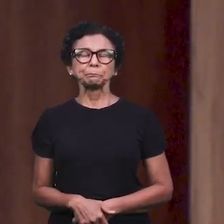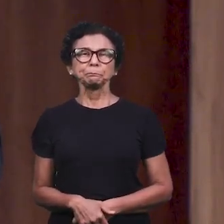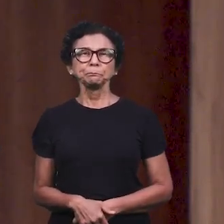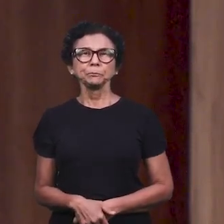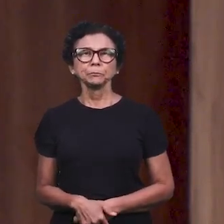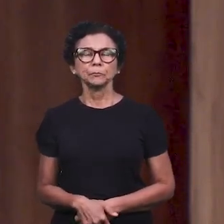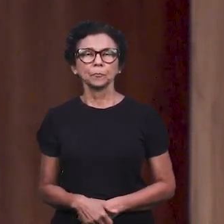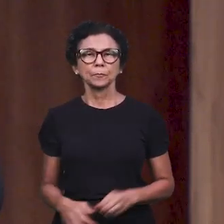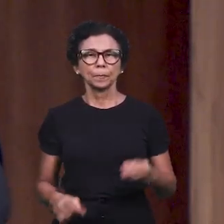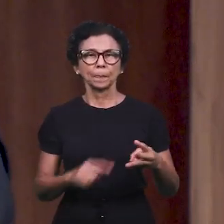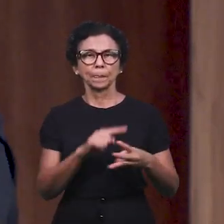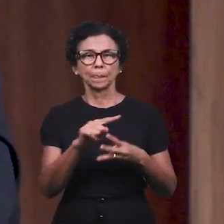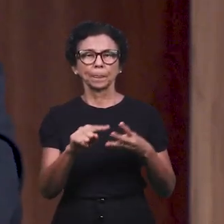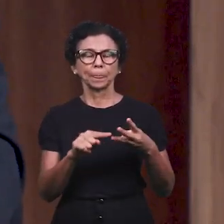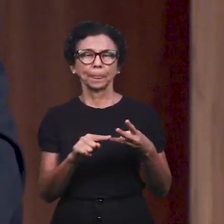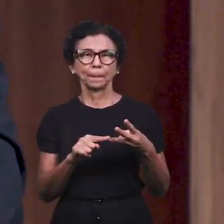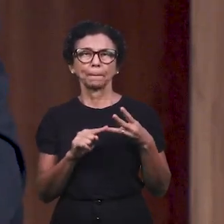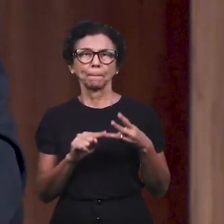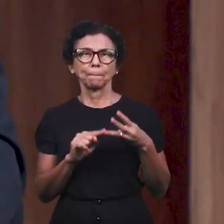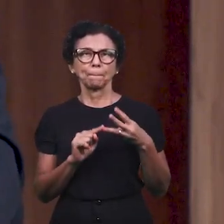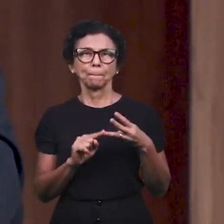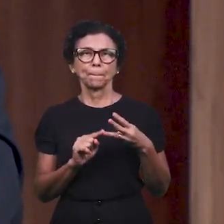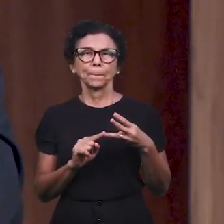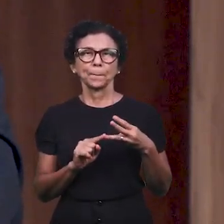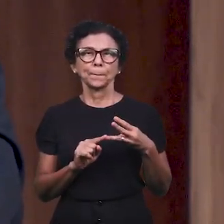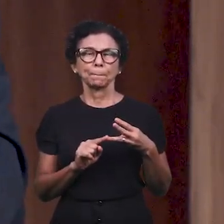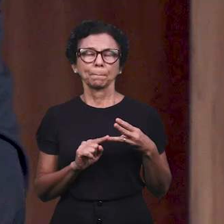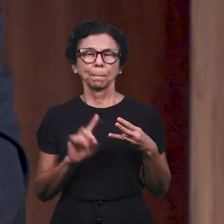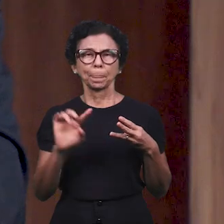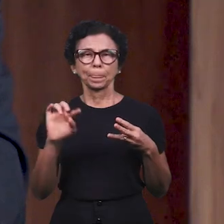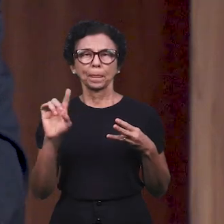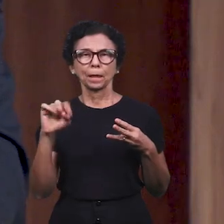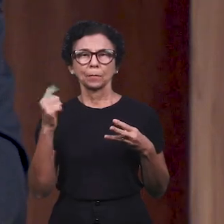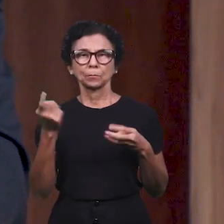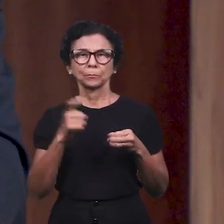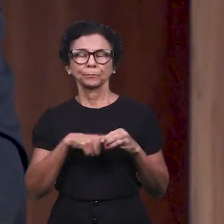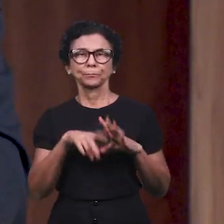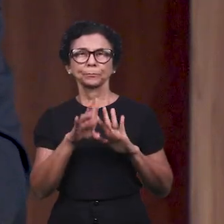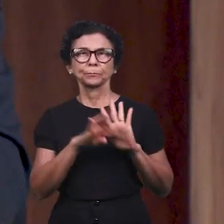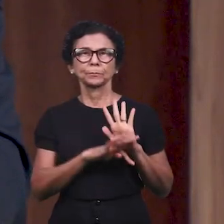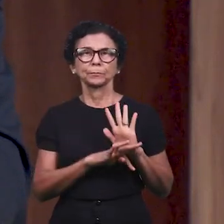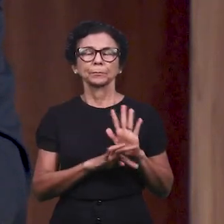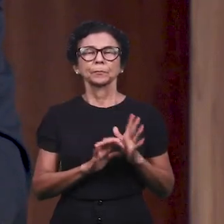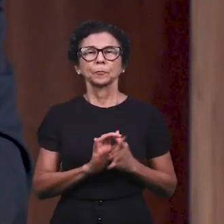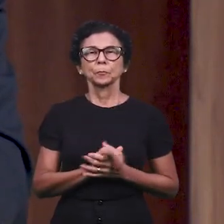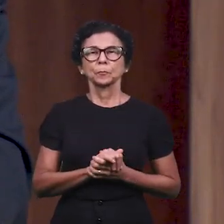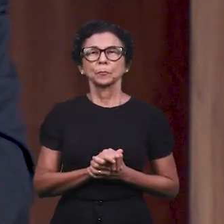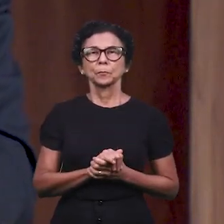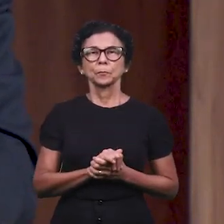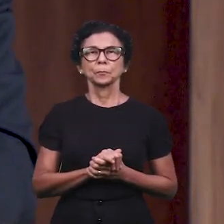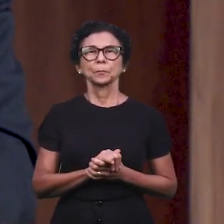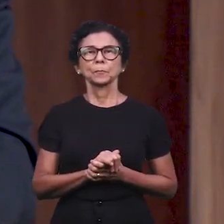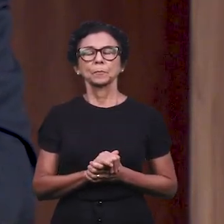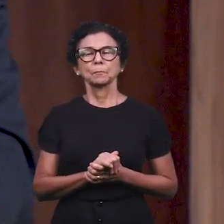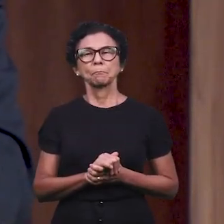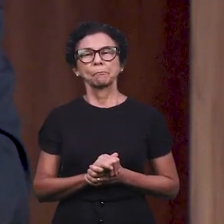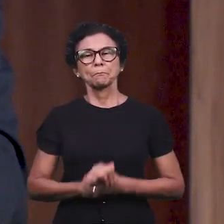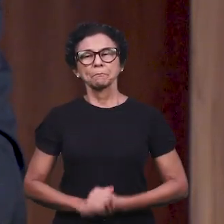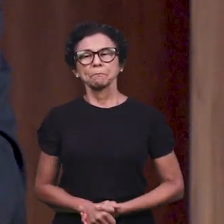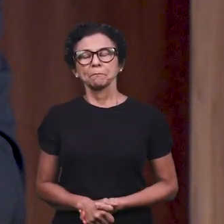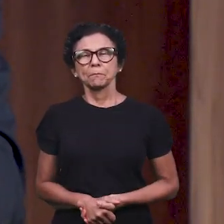algumas 3 opções. Depois a gente volta no tema central se eu estiver saindo. Sim. Eu acho que tem 3